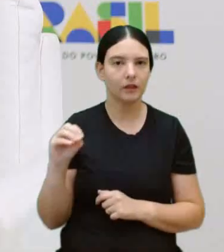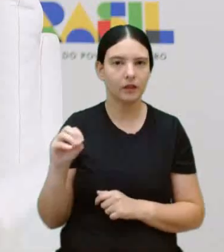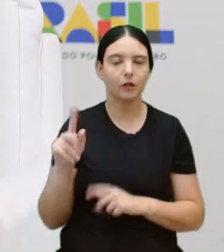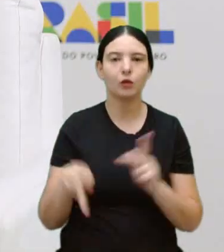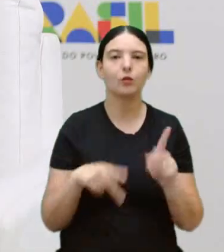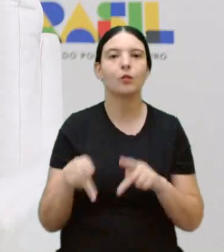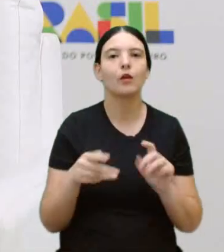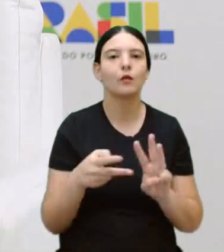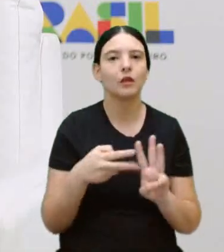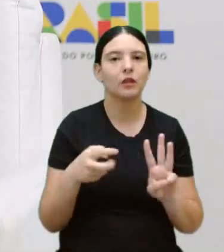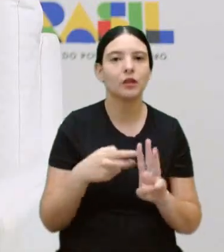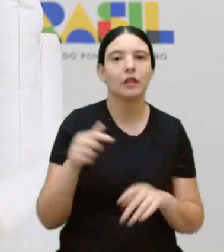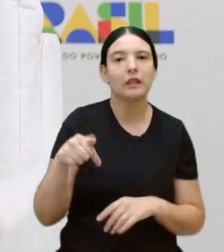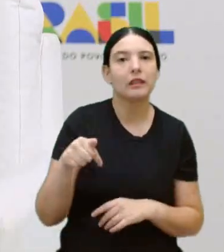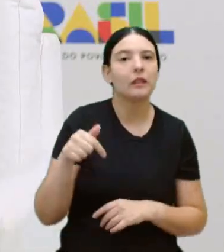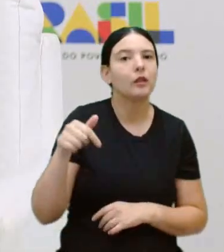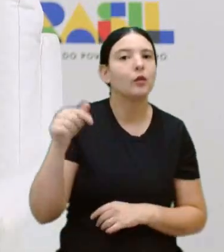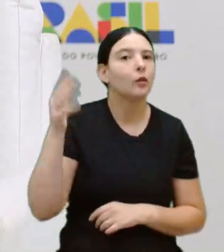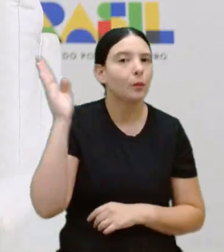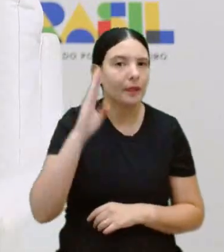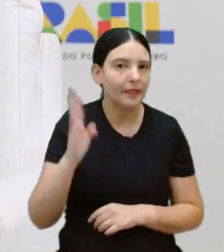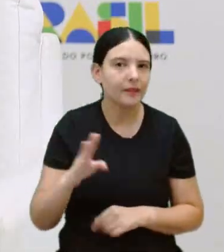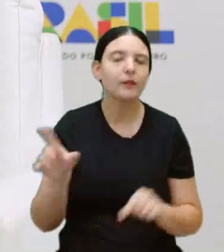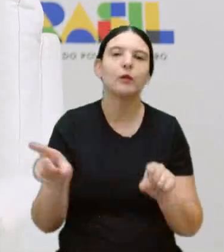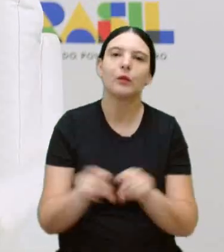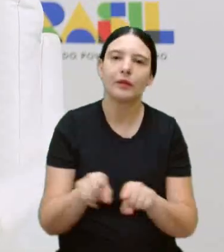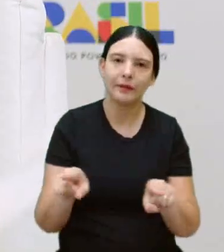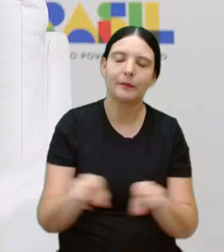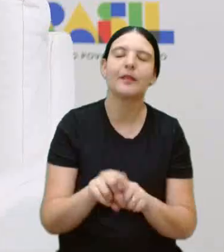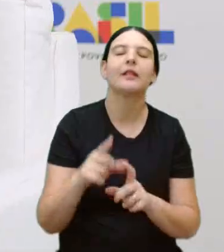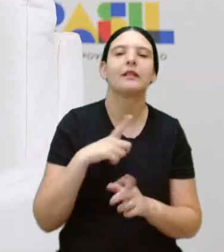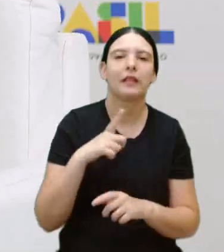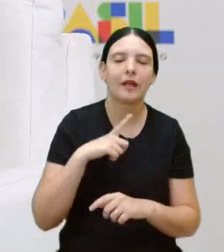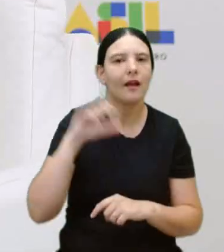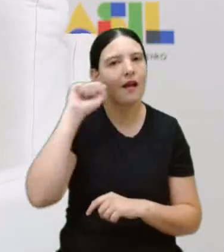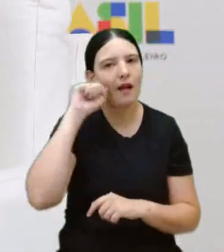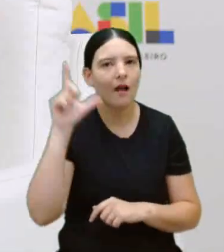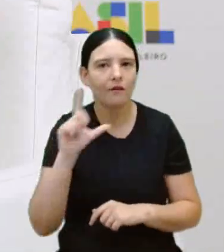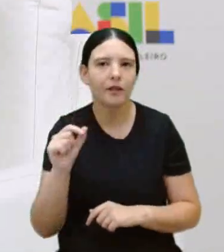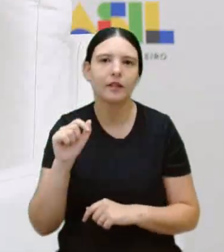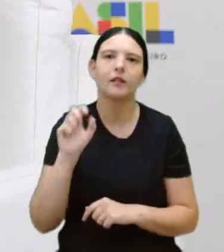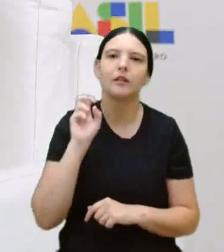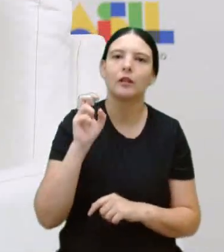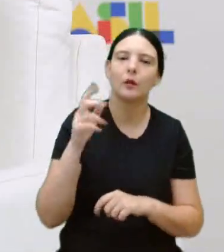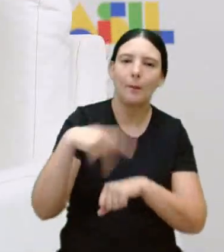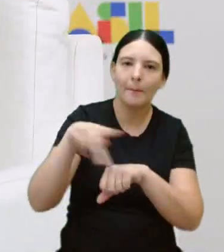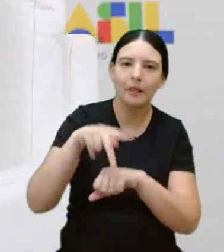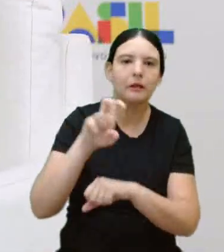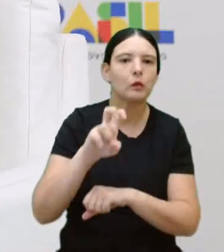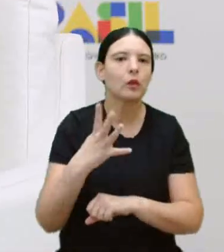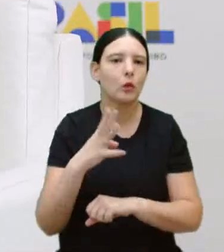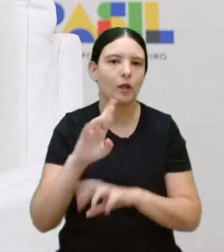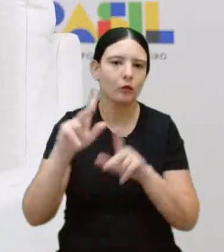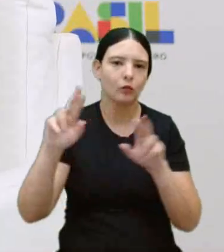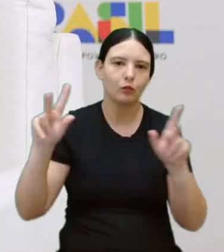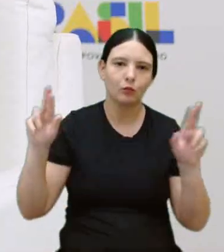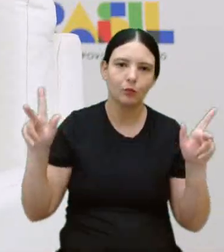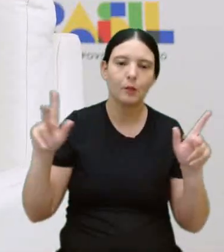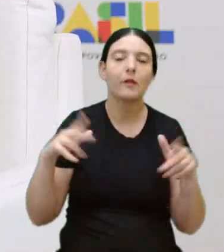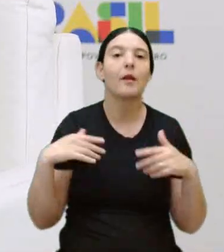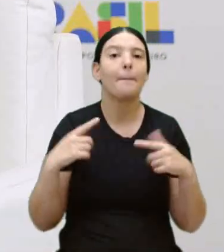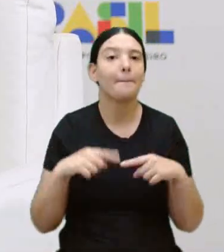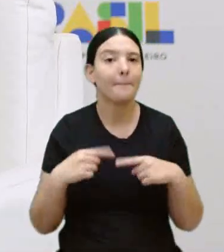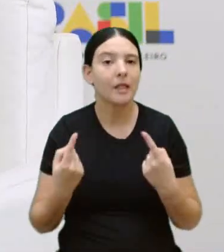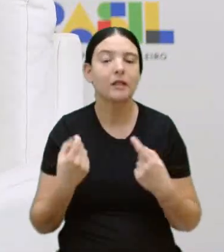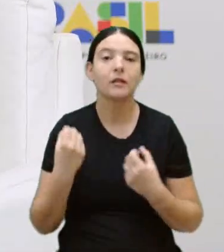a gente falar de 2.000 povos distintos no continente africano, em 54 países diferentes. Então, mas alguns povos